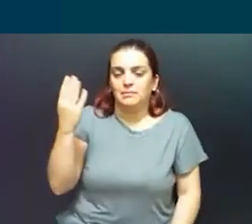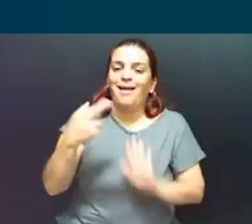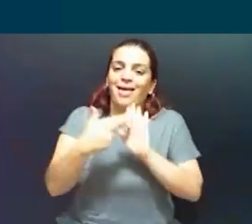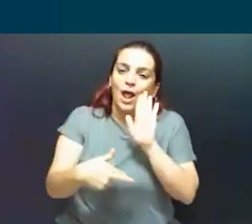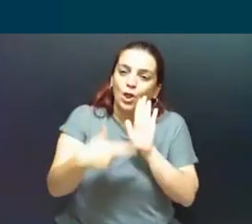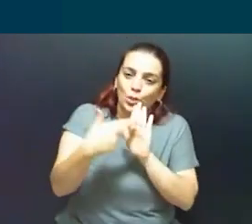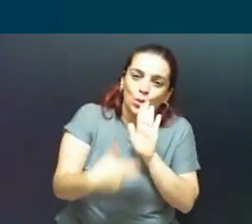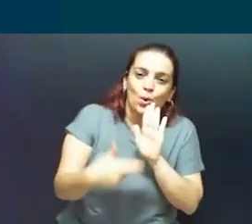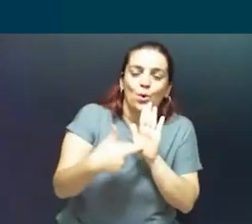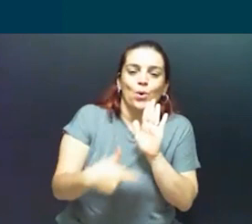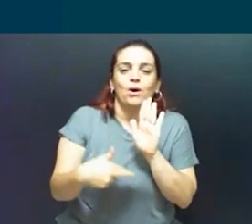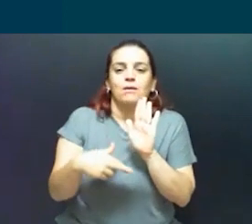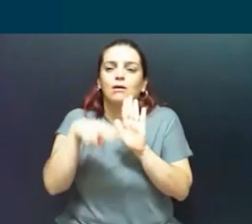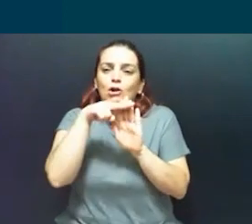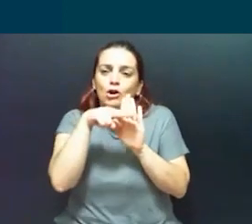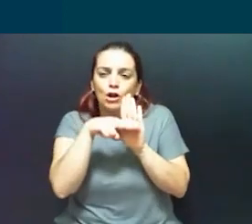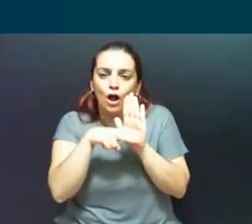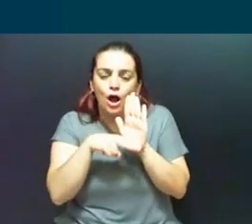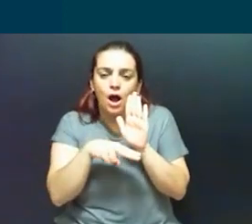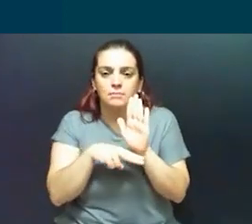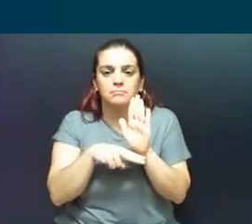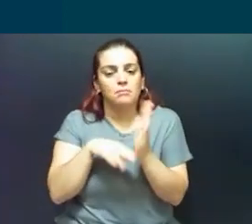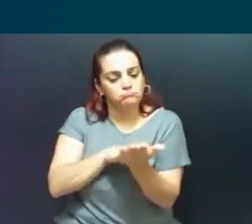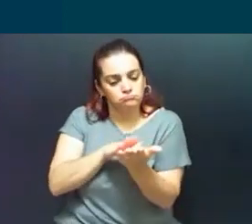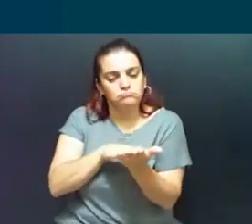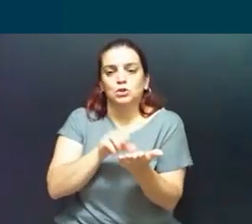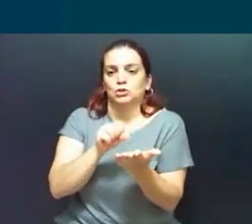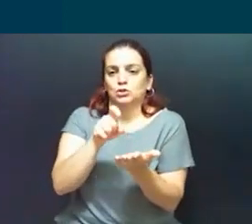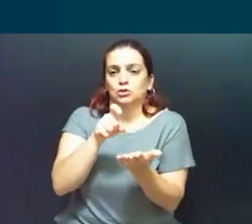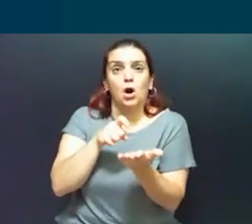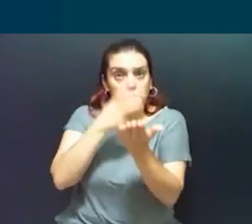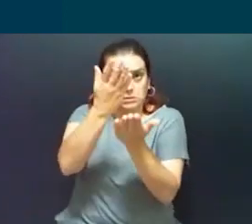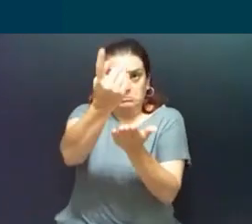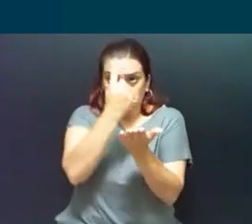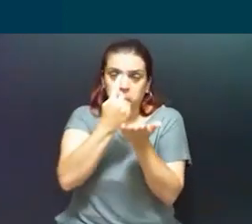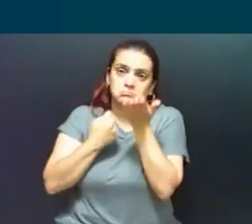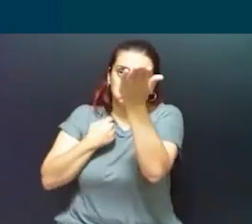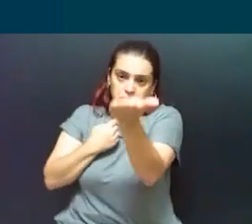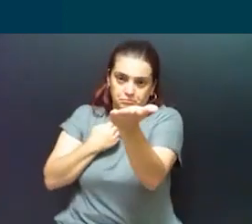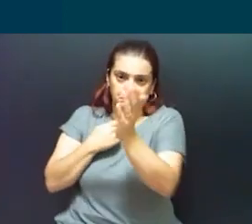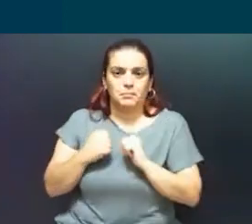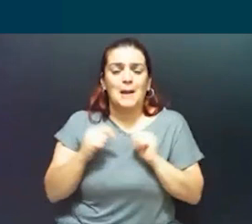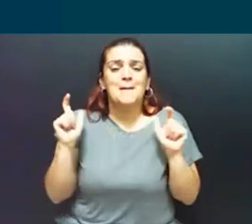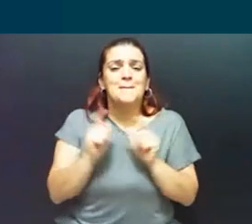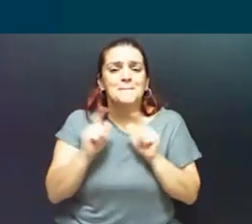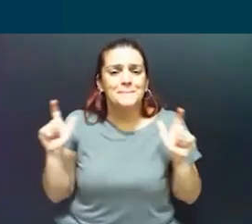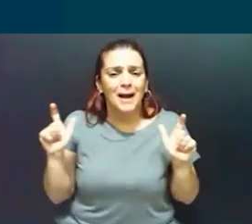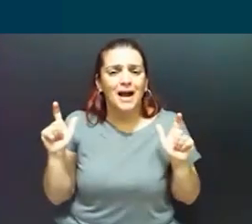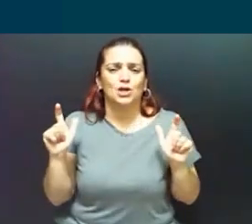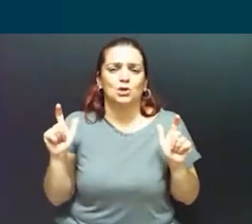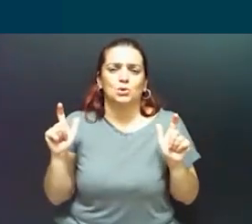traga algumas normativas, e isso esteja em mãos, assim, para algum tipo de auditoria e tudo mais. A maioria dos serviços que